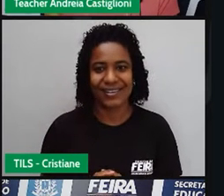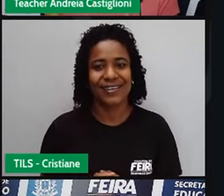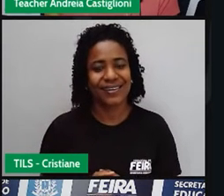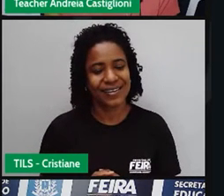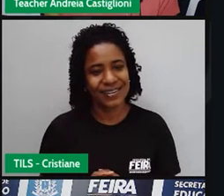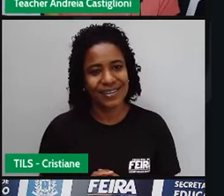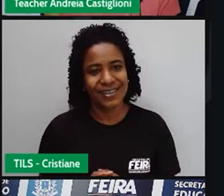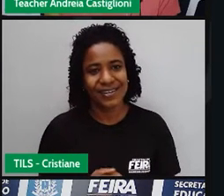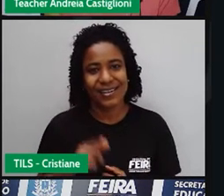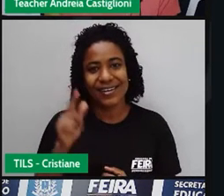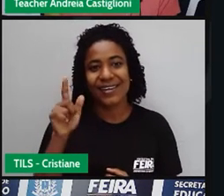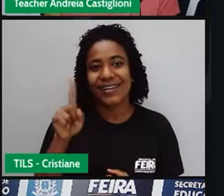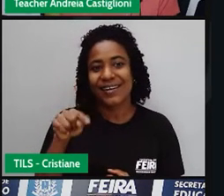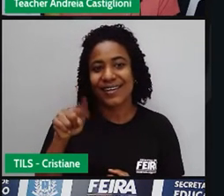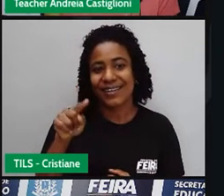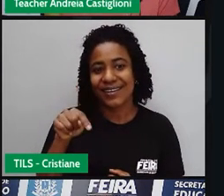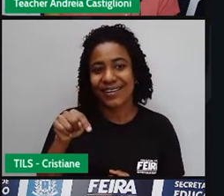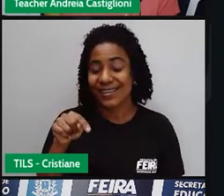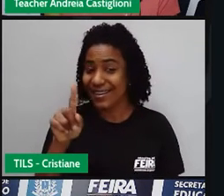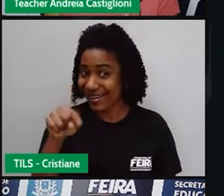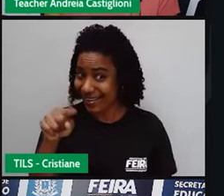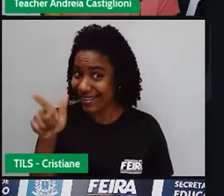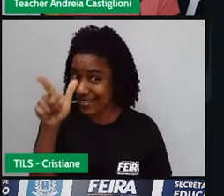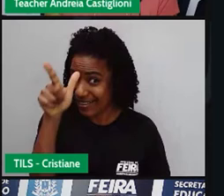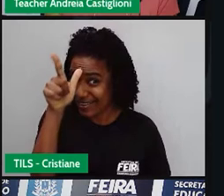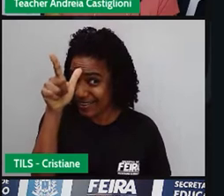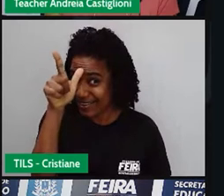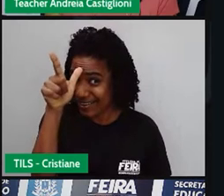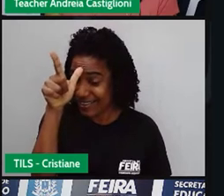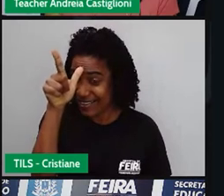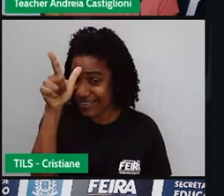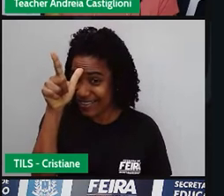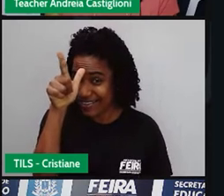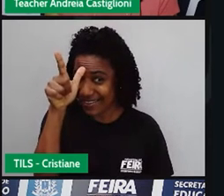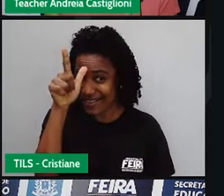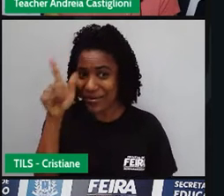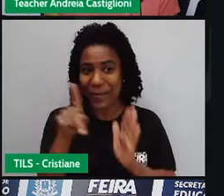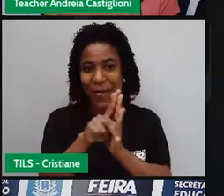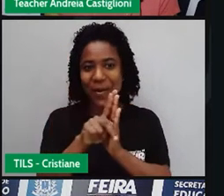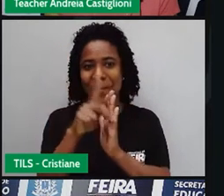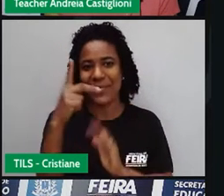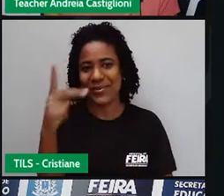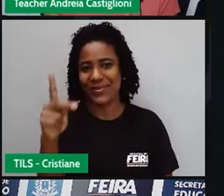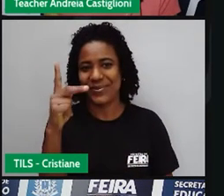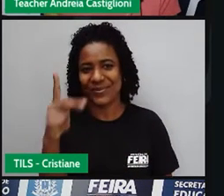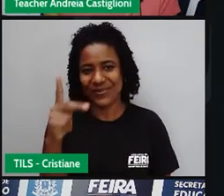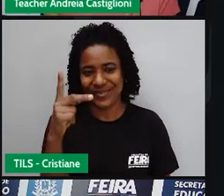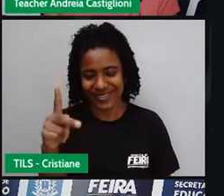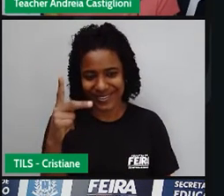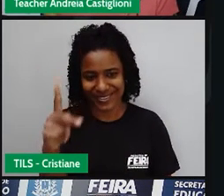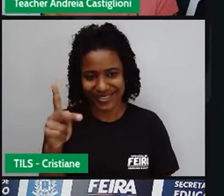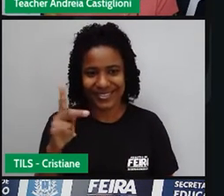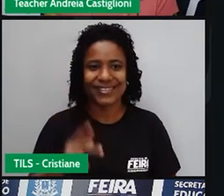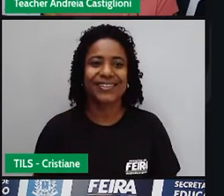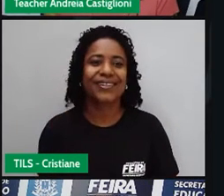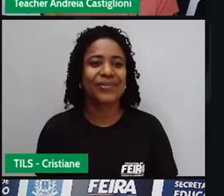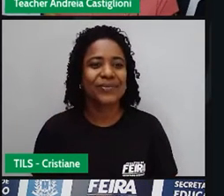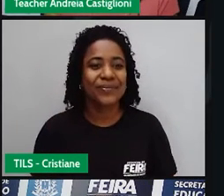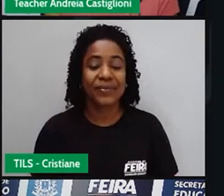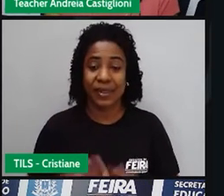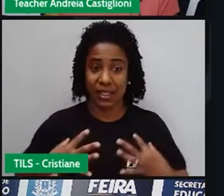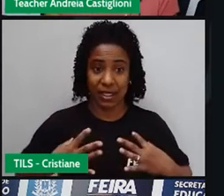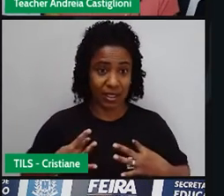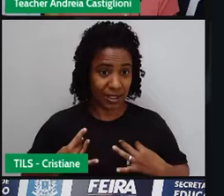ela é Germânica né Ela é da Alemanha eu sou essa